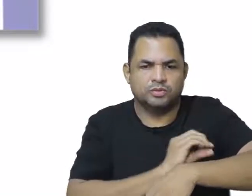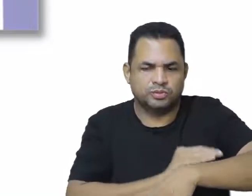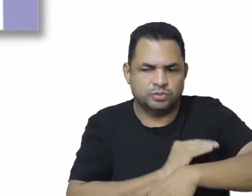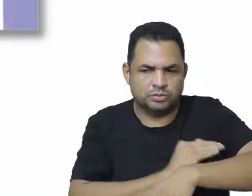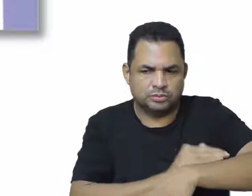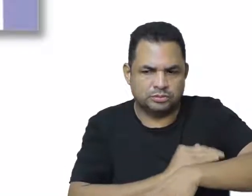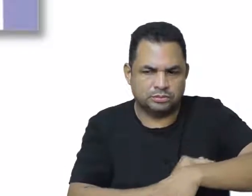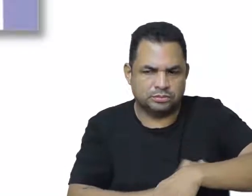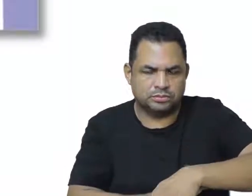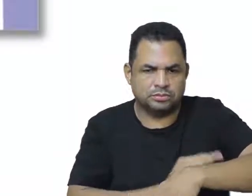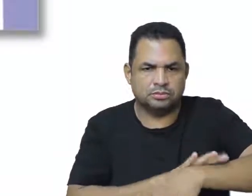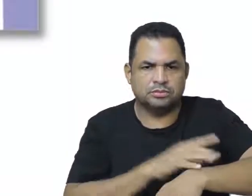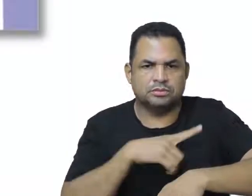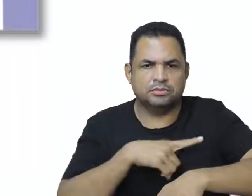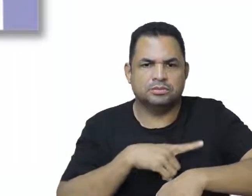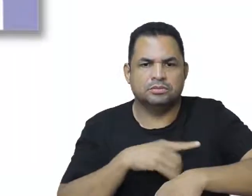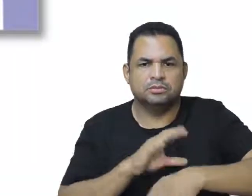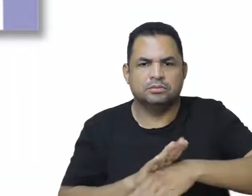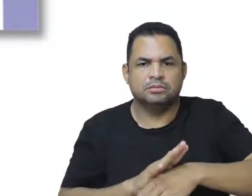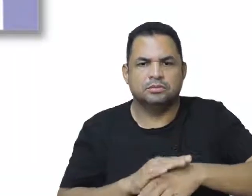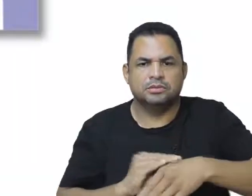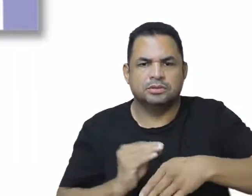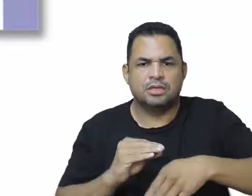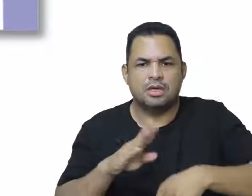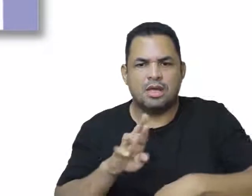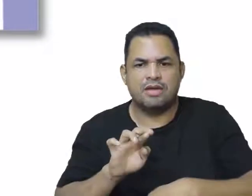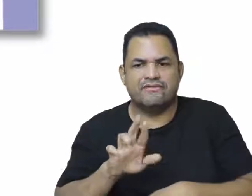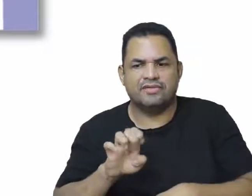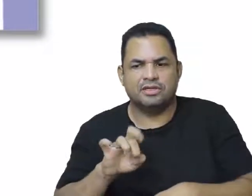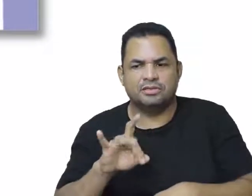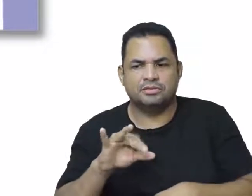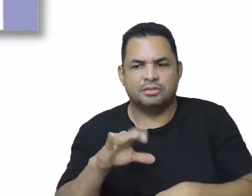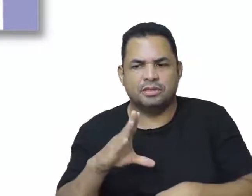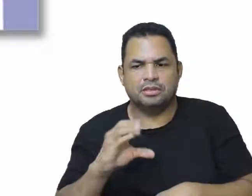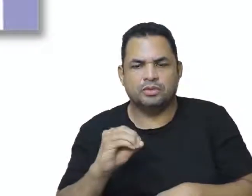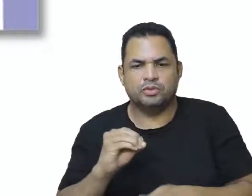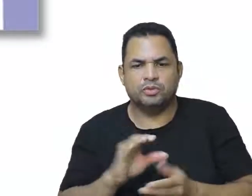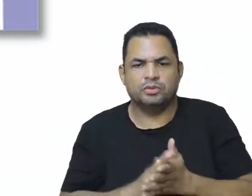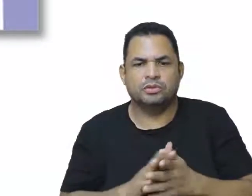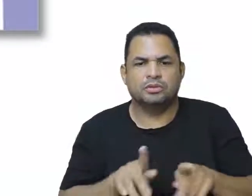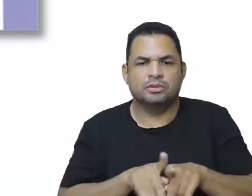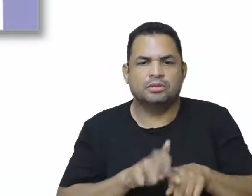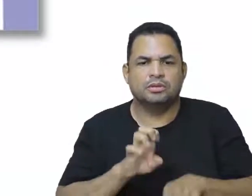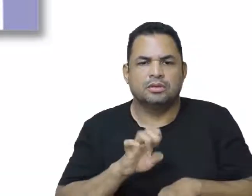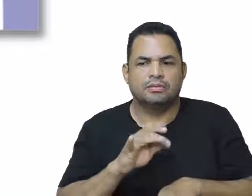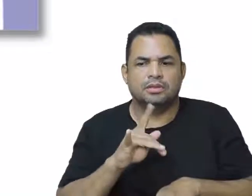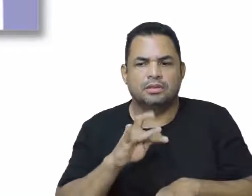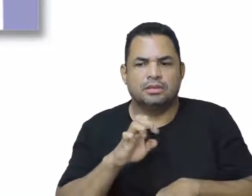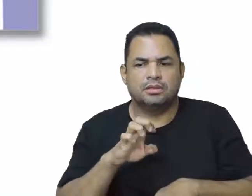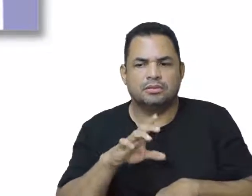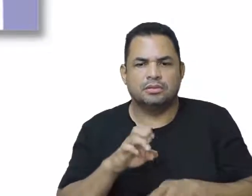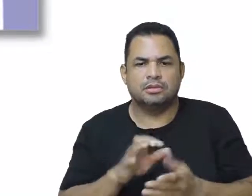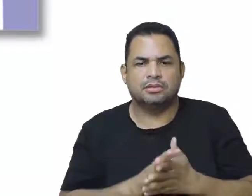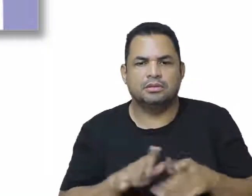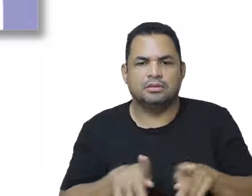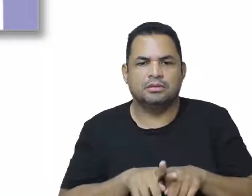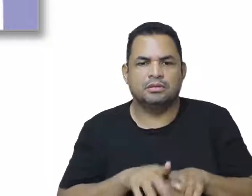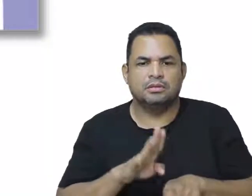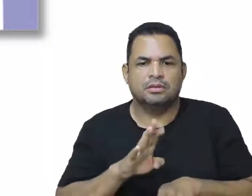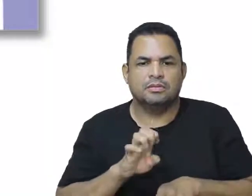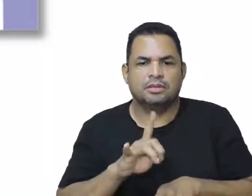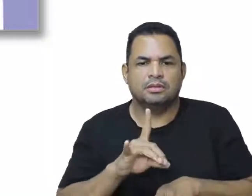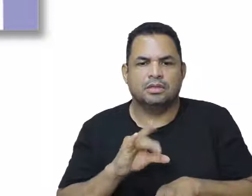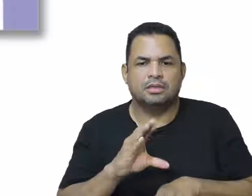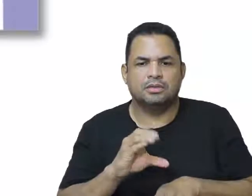tá bom? Então ele é o epitélio de revestimento, que nós vamos falar, epiderme, epitélio